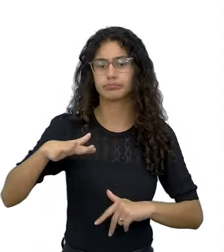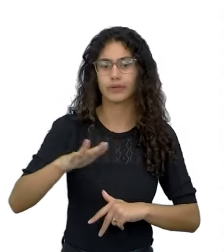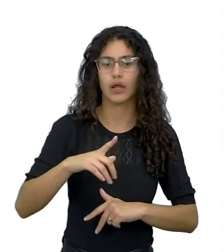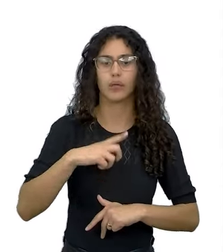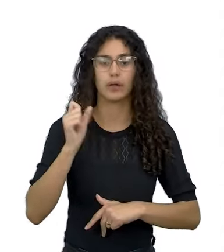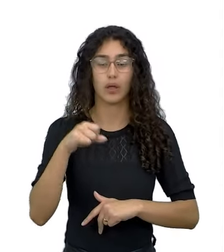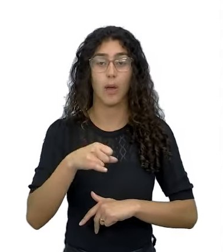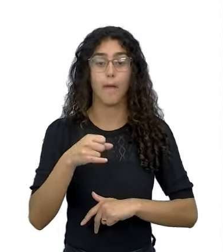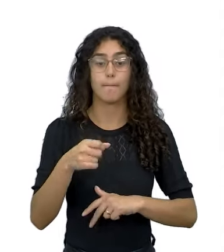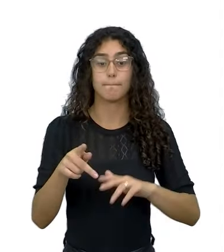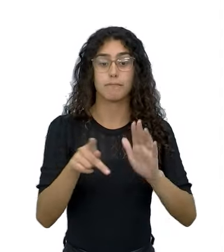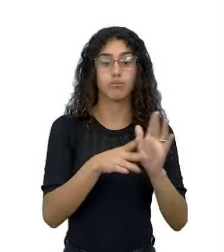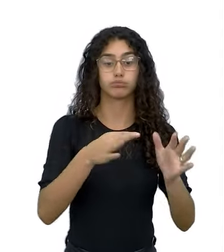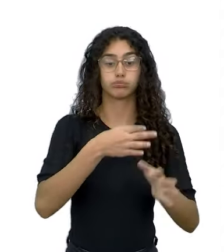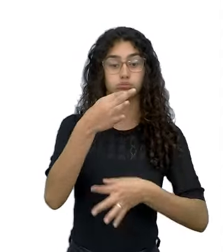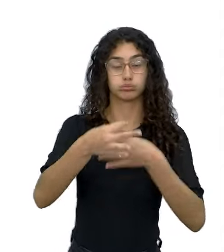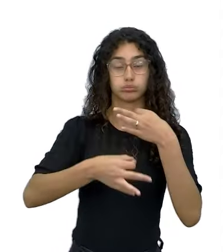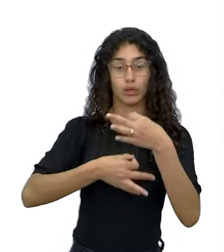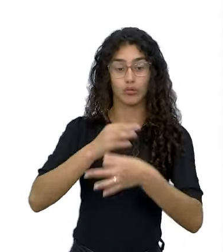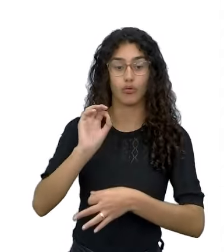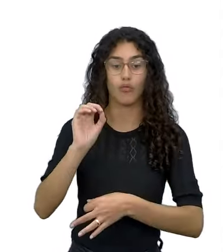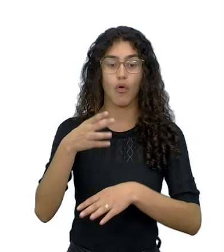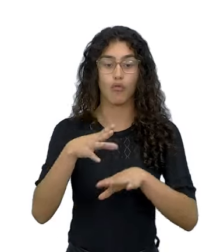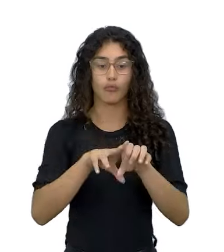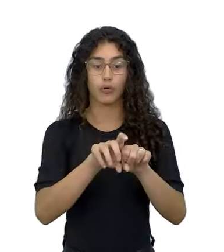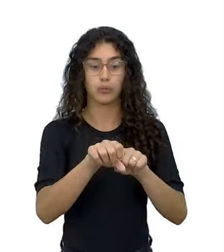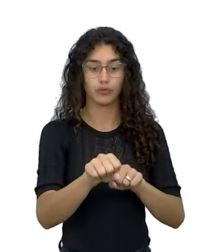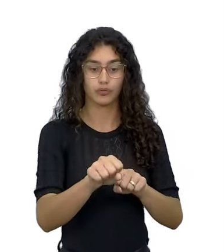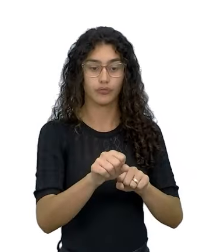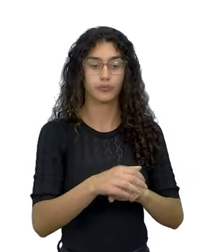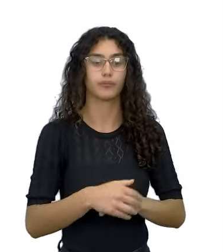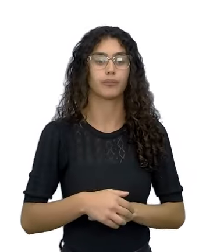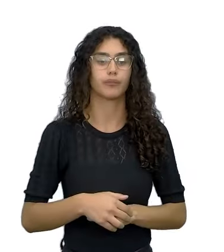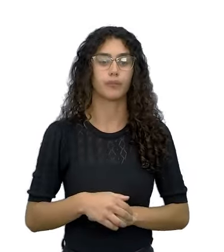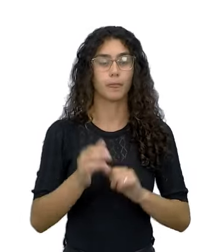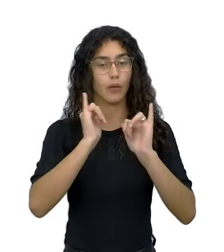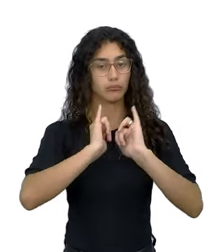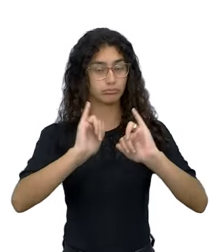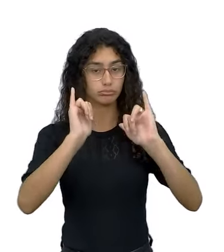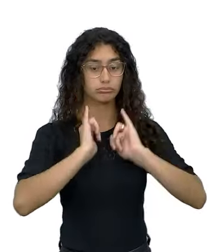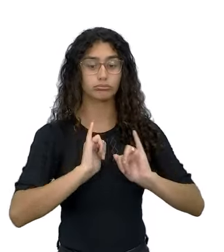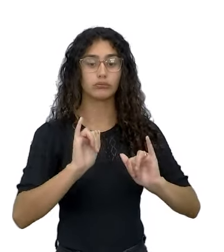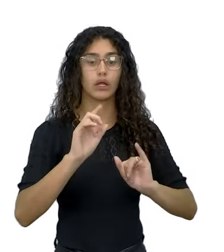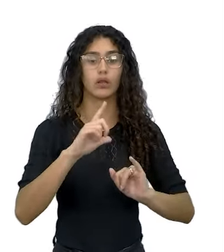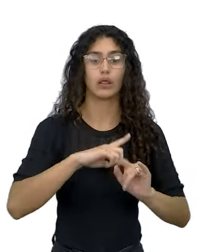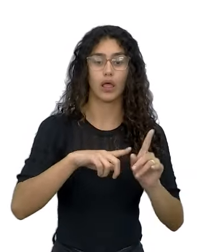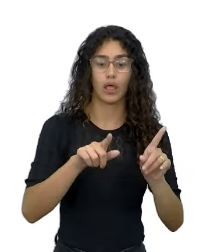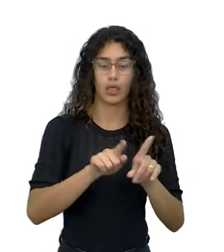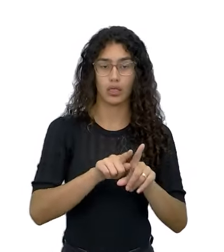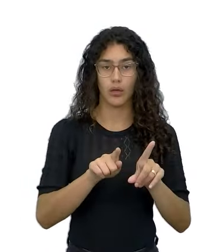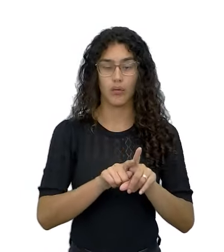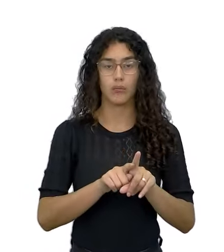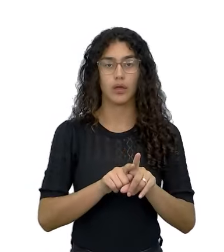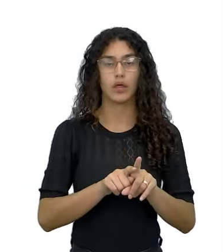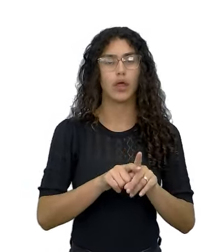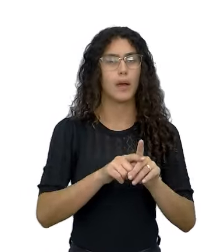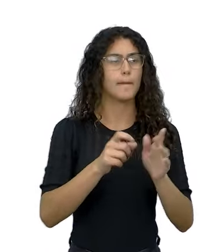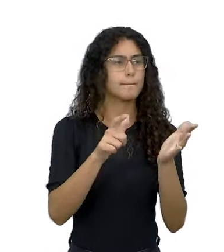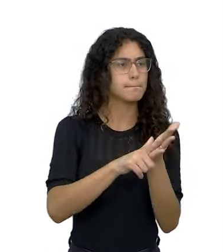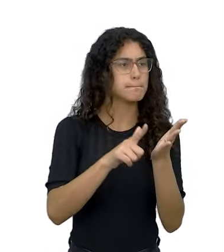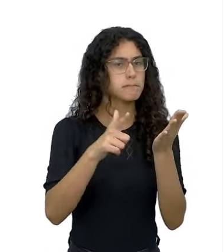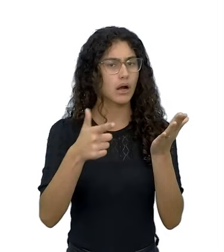de caráter opinativo ou informativo, como notícias, fotodenúncias,